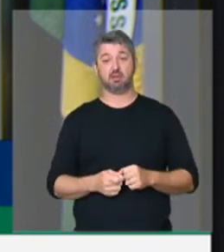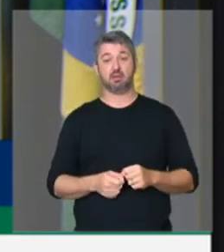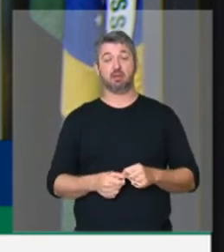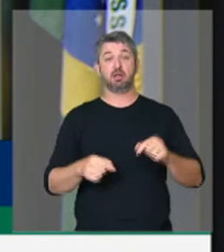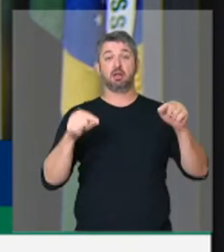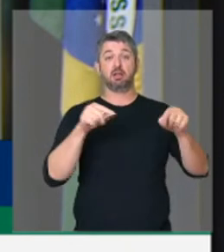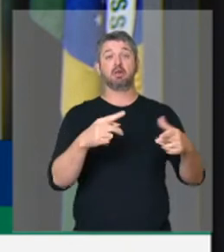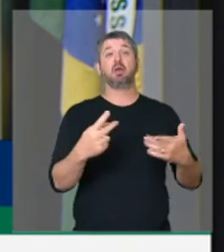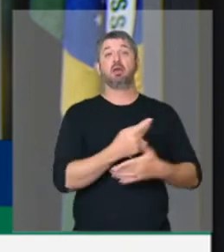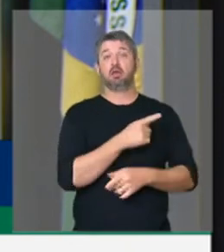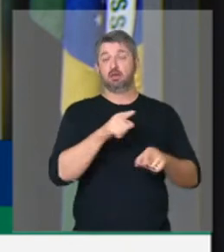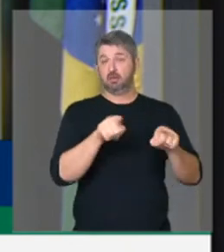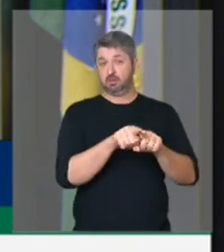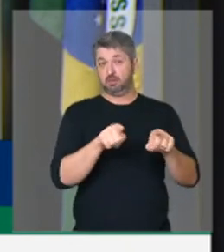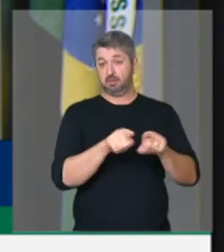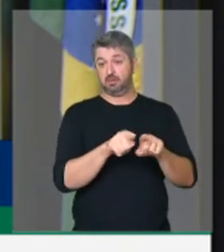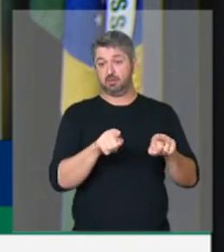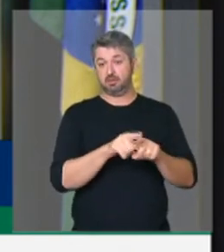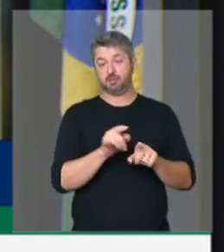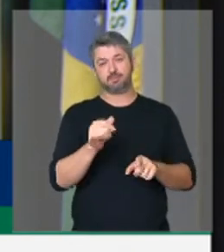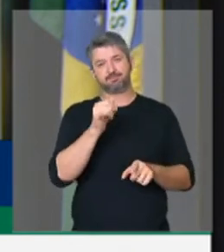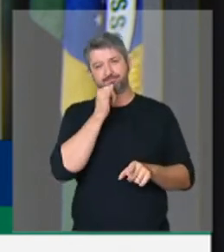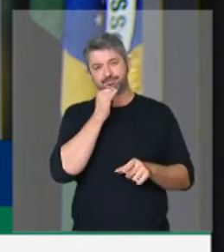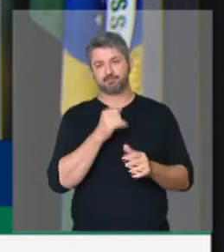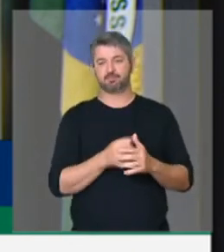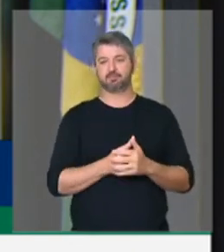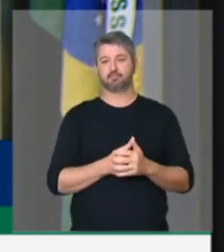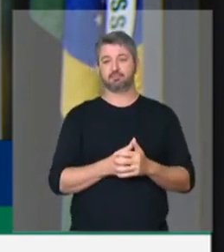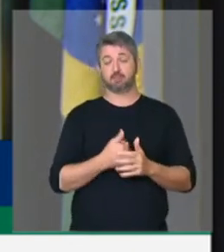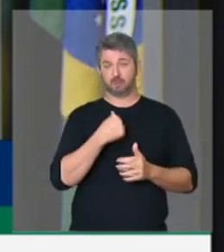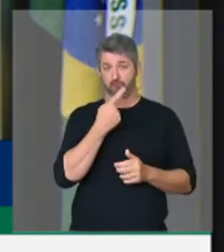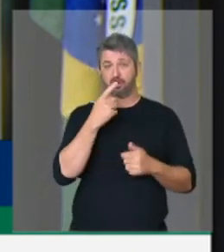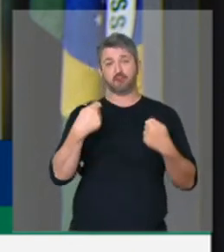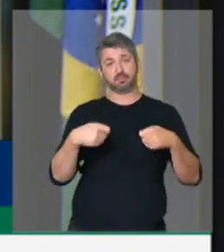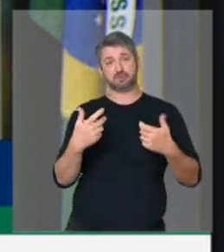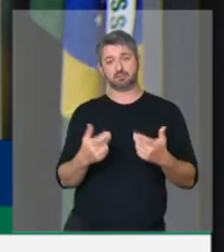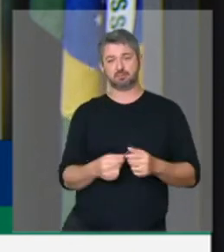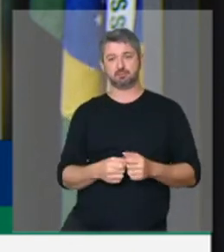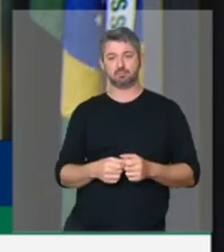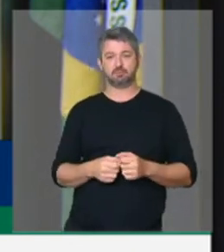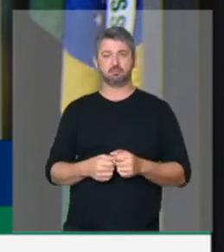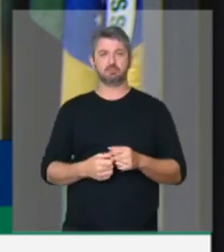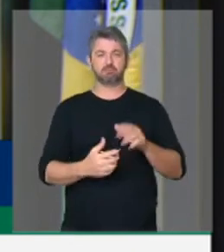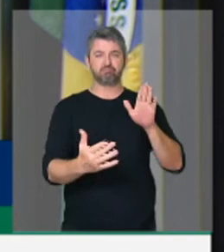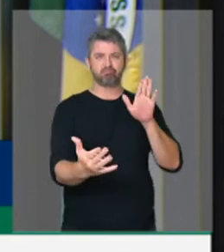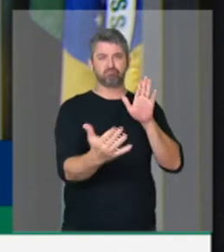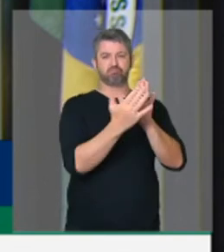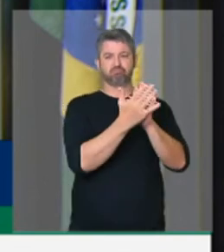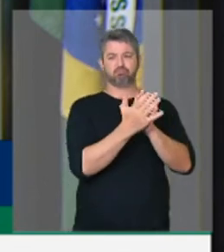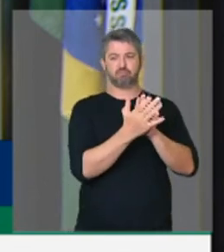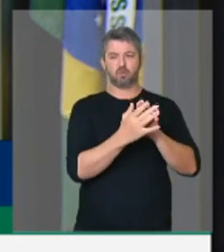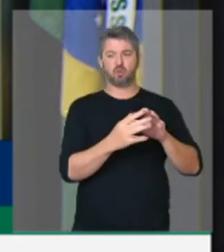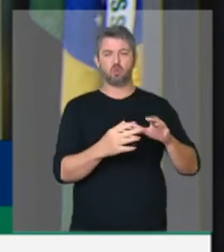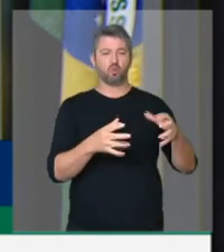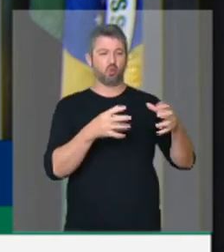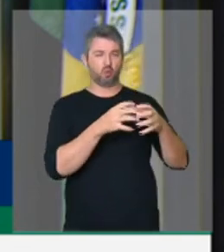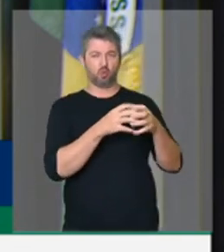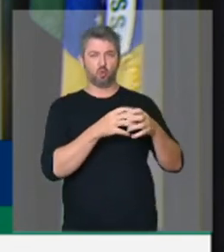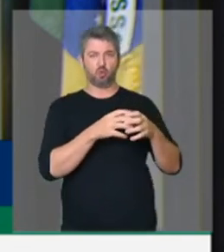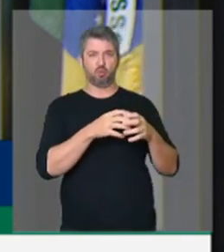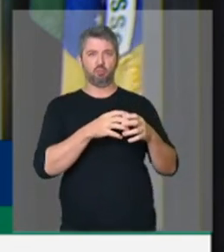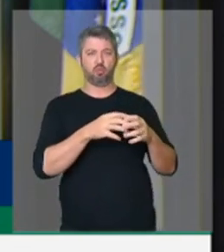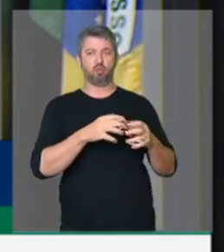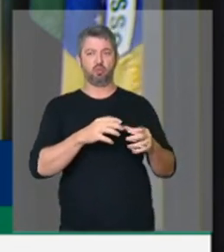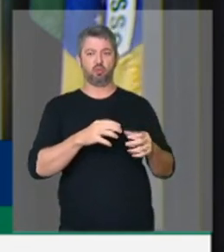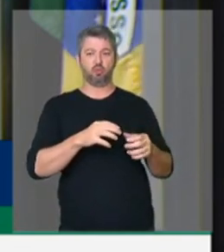culminou também, com uma tristeza muito grande, eu tenho que dizer isso, num enfrentamento de um grupo de agentes de segurança